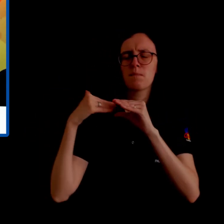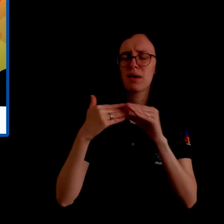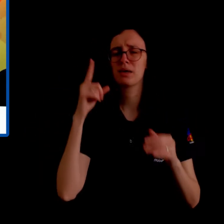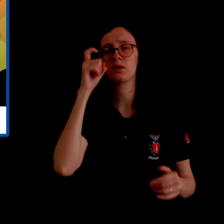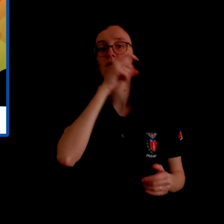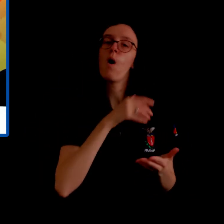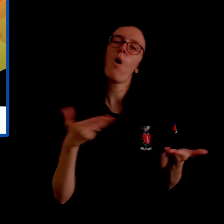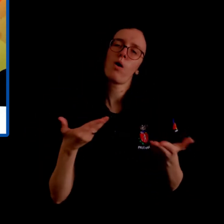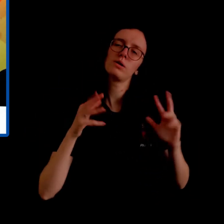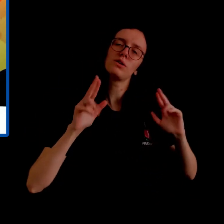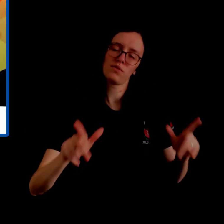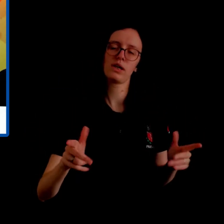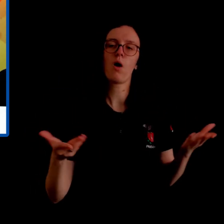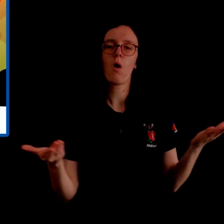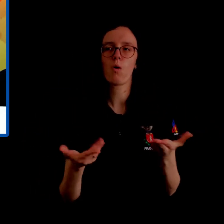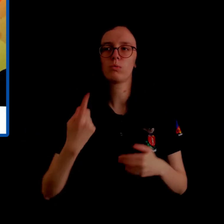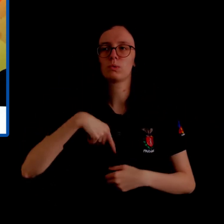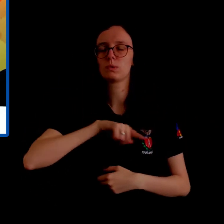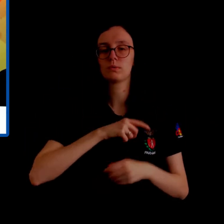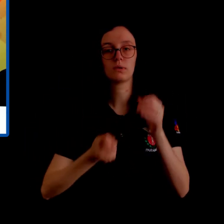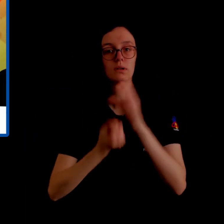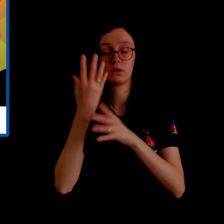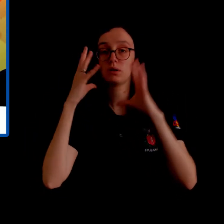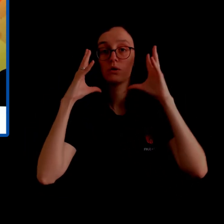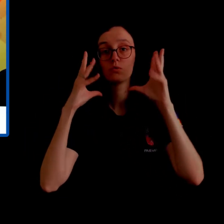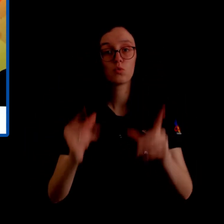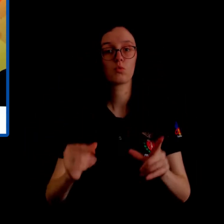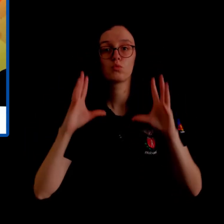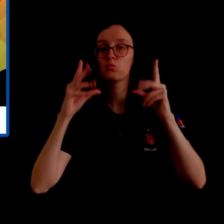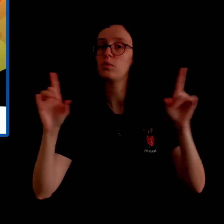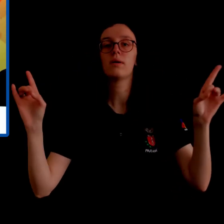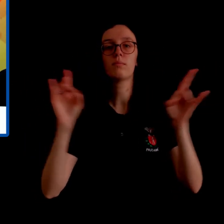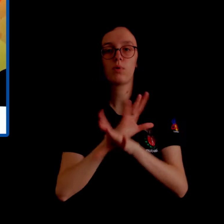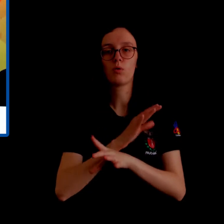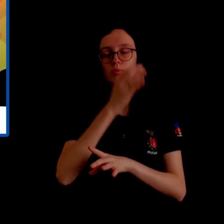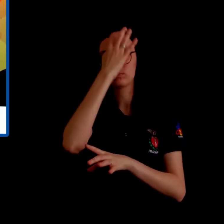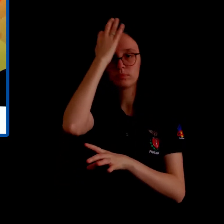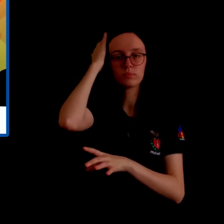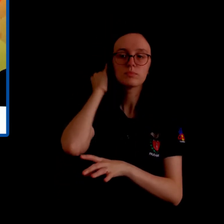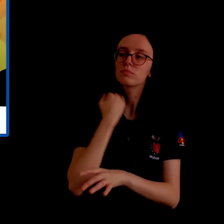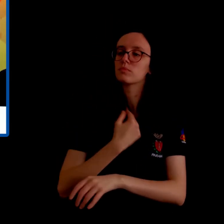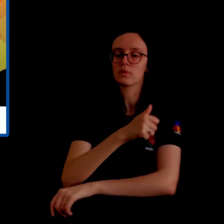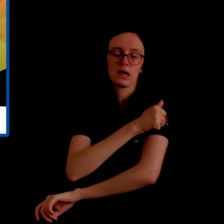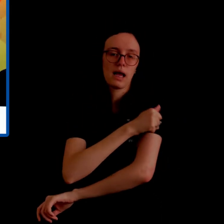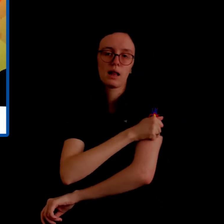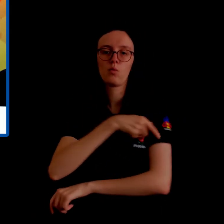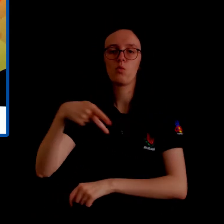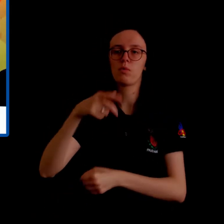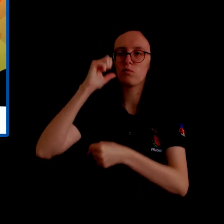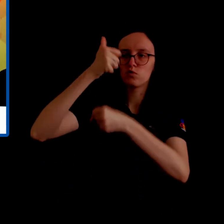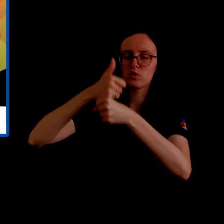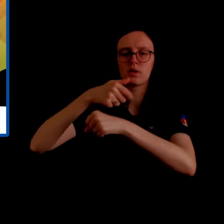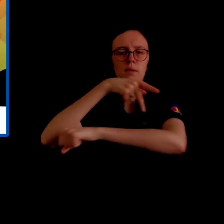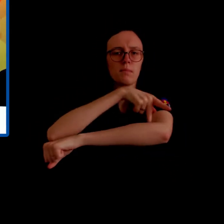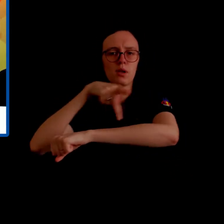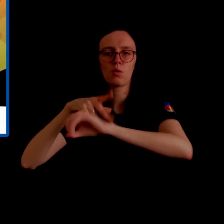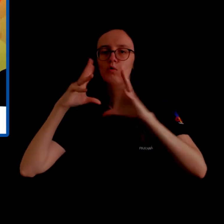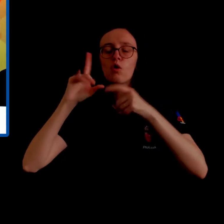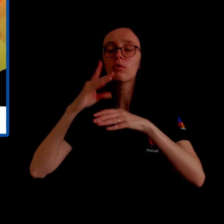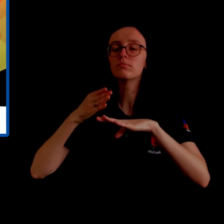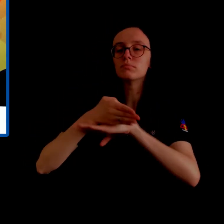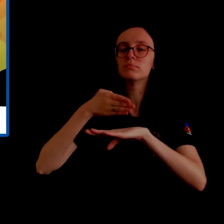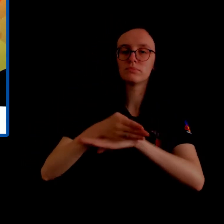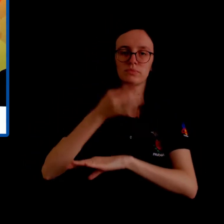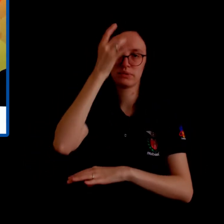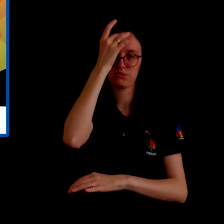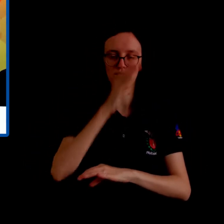Diferente de hoje, né? Hoje nós criamos tudo, né? Tá tudo pronto. O aluno, o professor, a direção, o pedagogo só acessa, né?